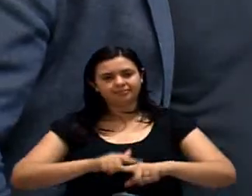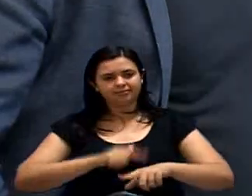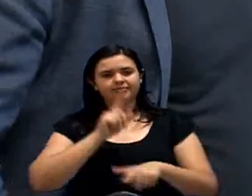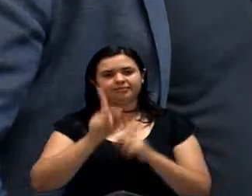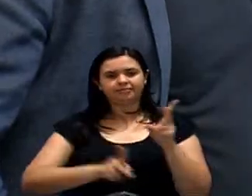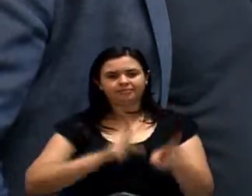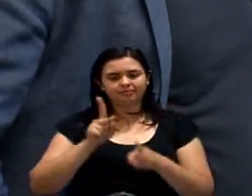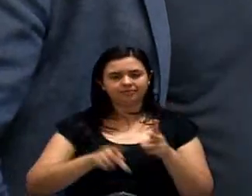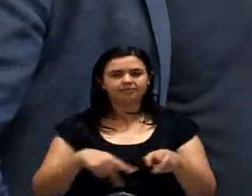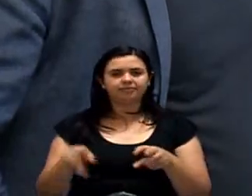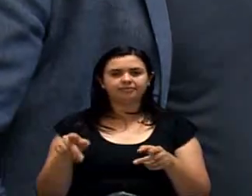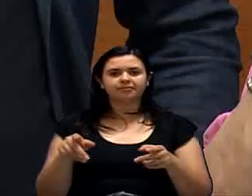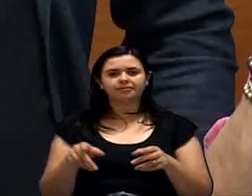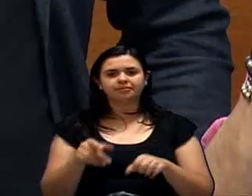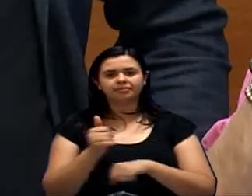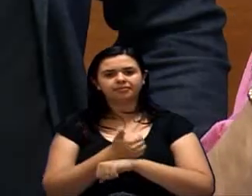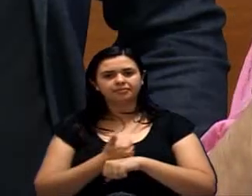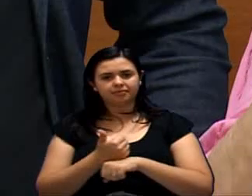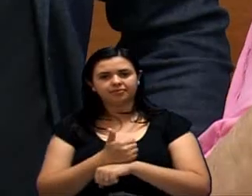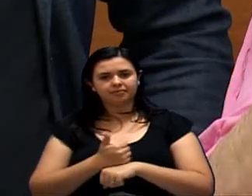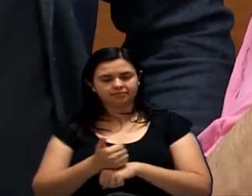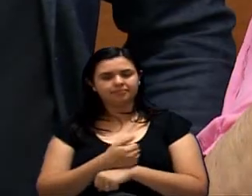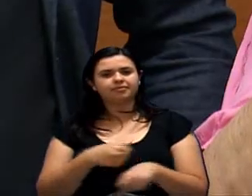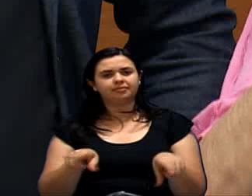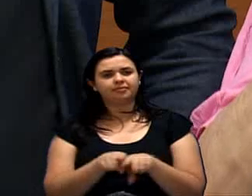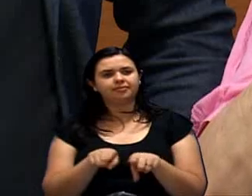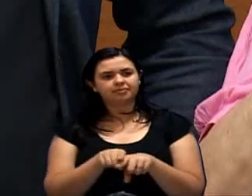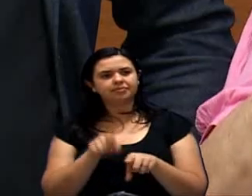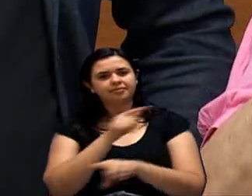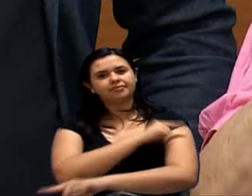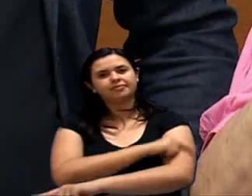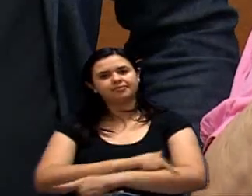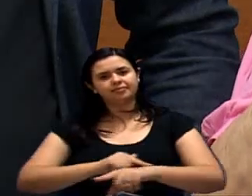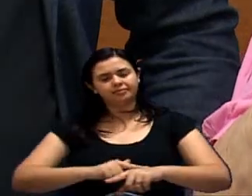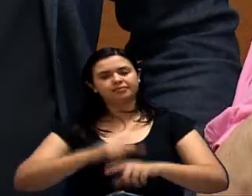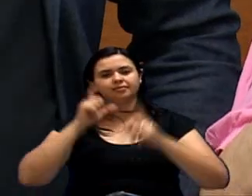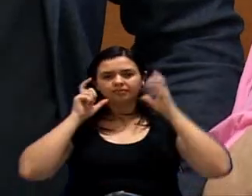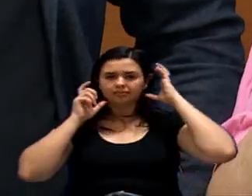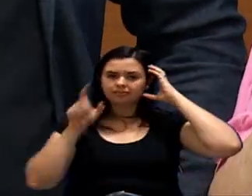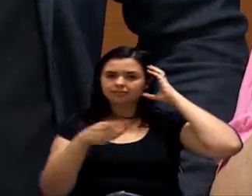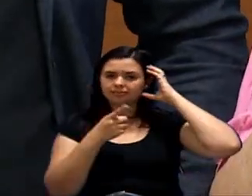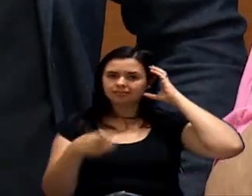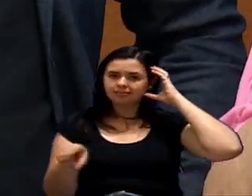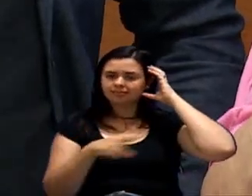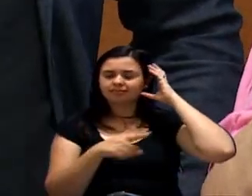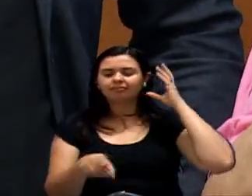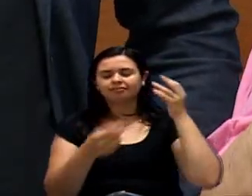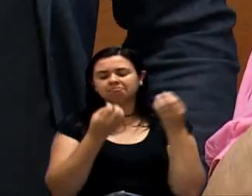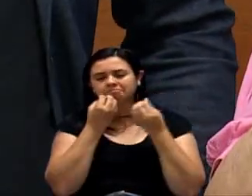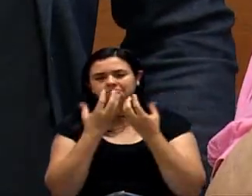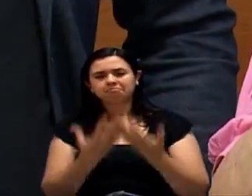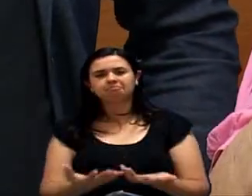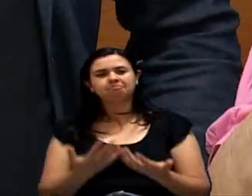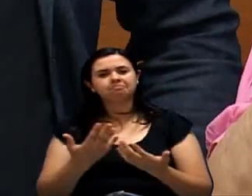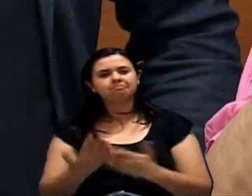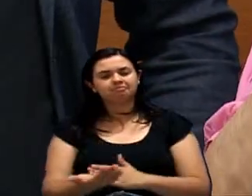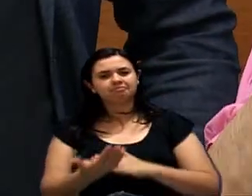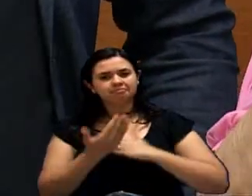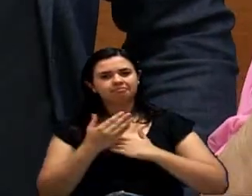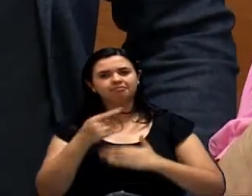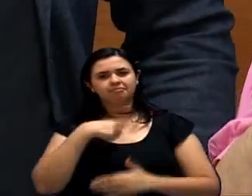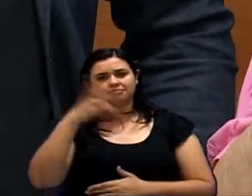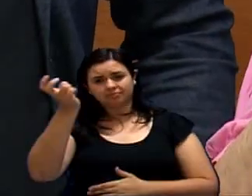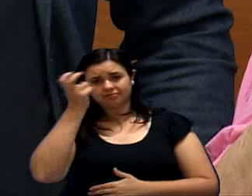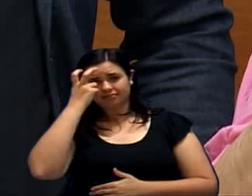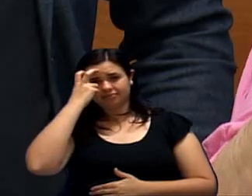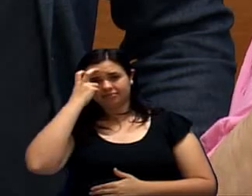pelo profissional, respeito pela Rádio Cruzeiro UFM, respeito pelo programa Raízes do Nordeste, pelas nossas raízes, pela